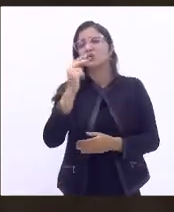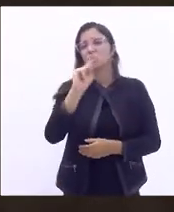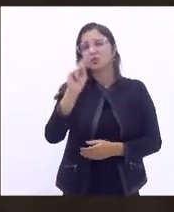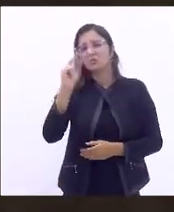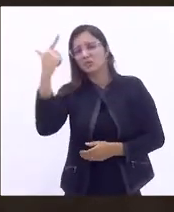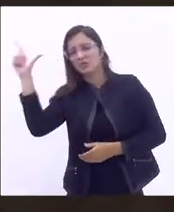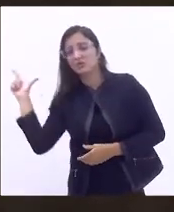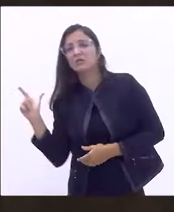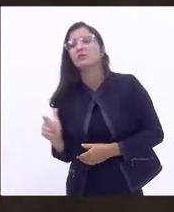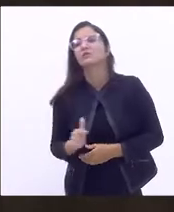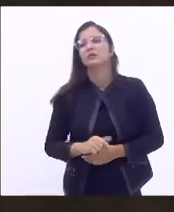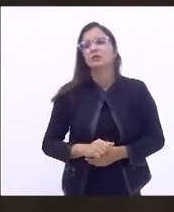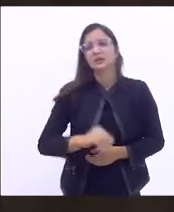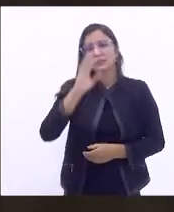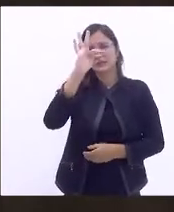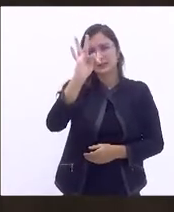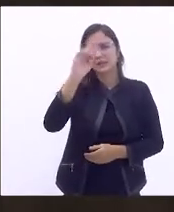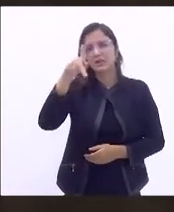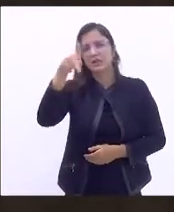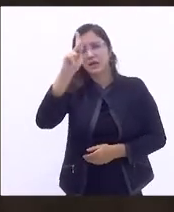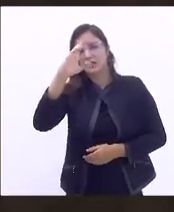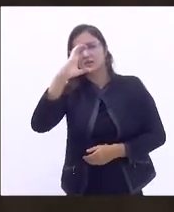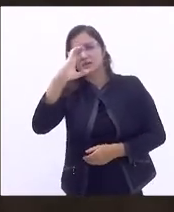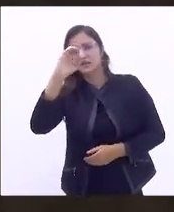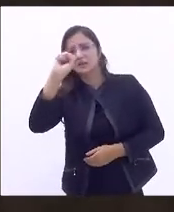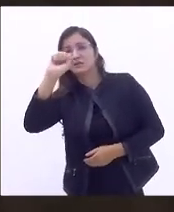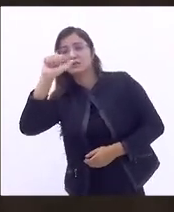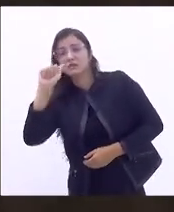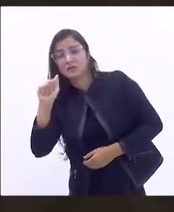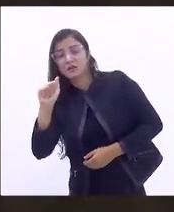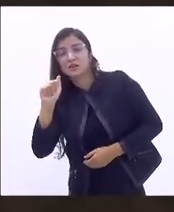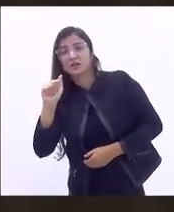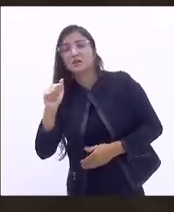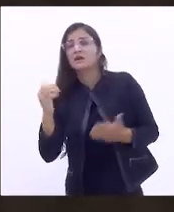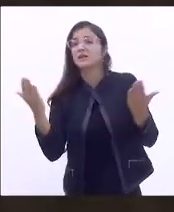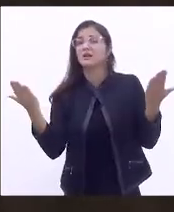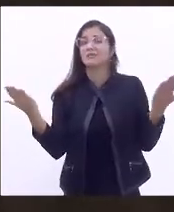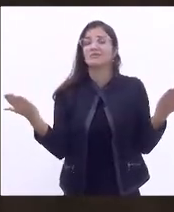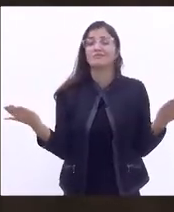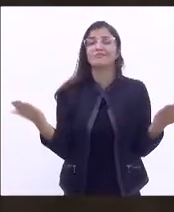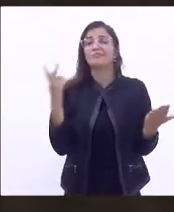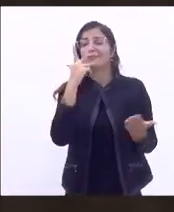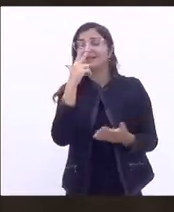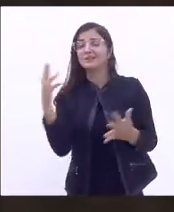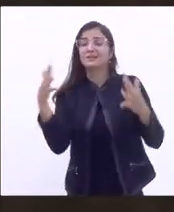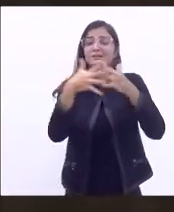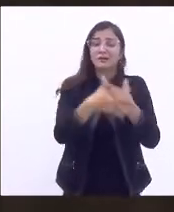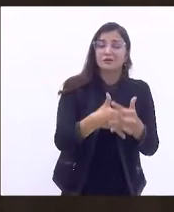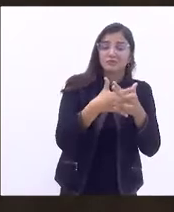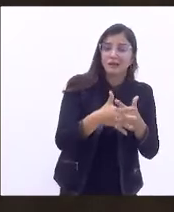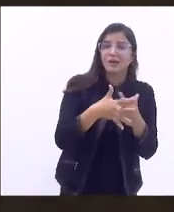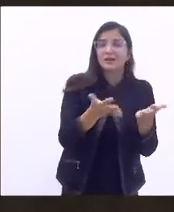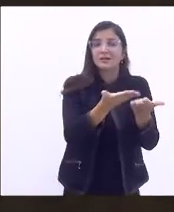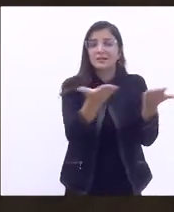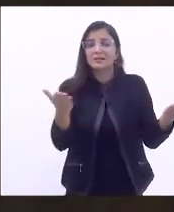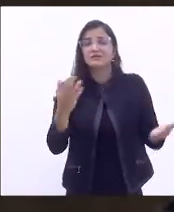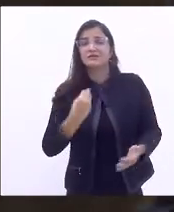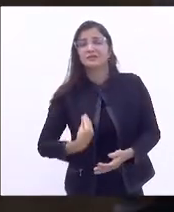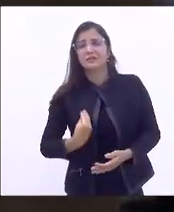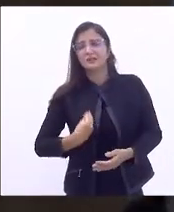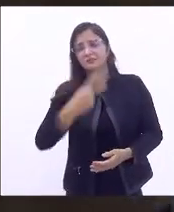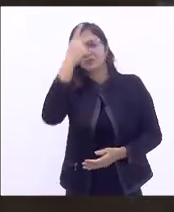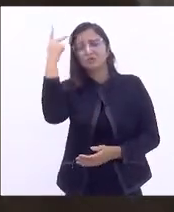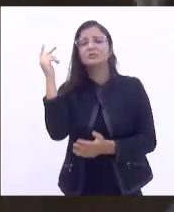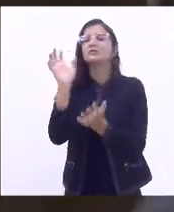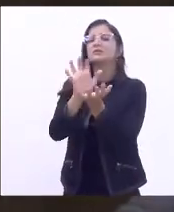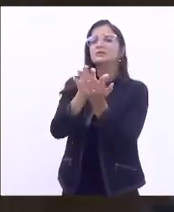Atlântico, TKCSA, interfere diretamente nas condições de vida e de trabalho da população de Santa Cruz, um